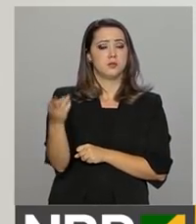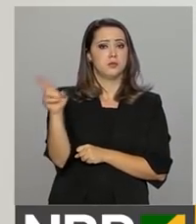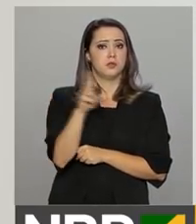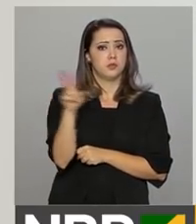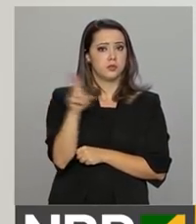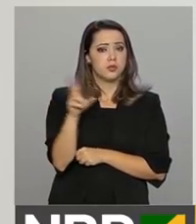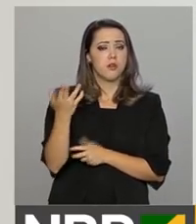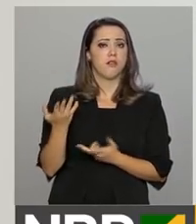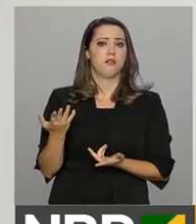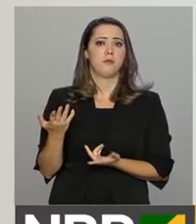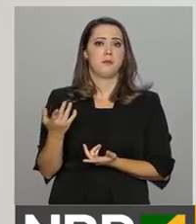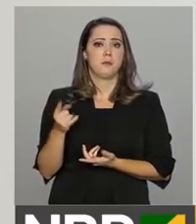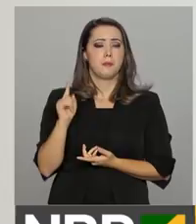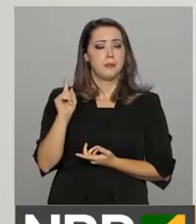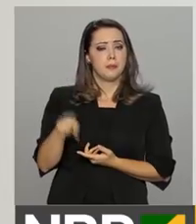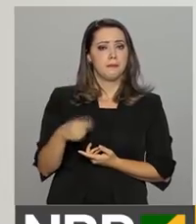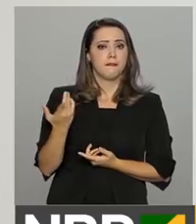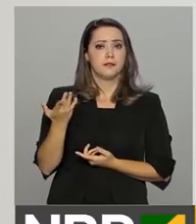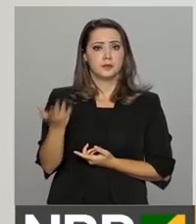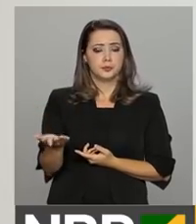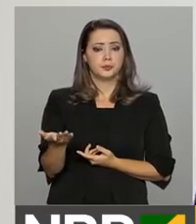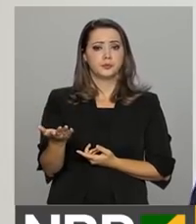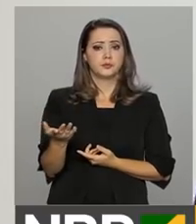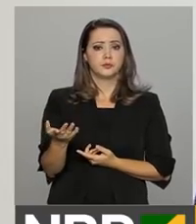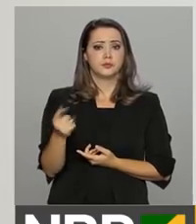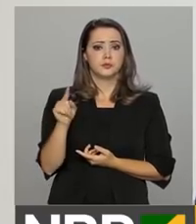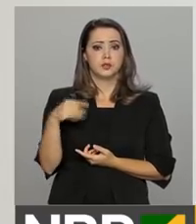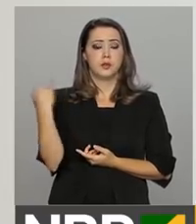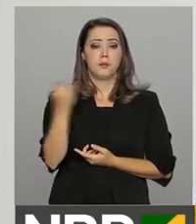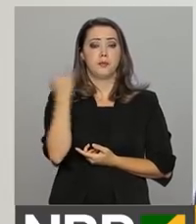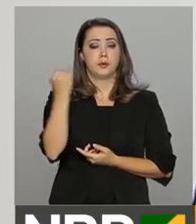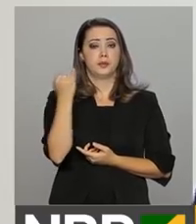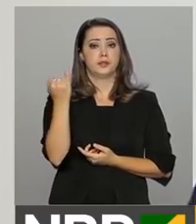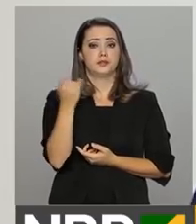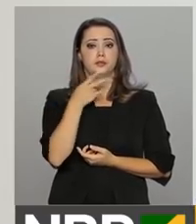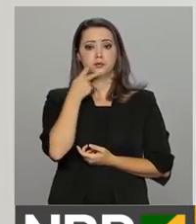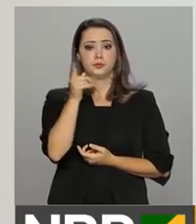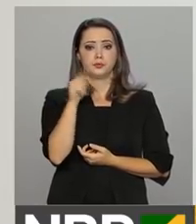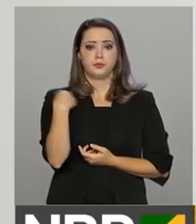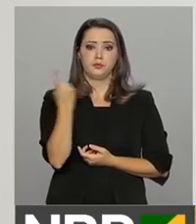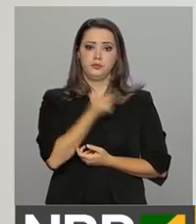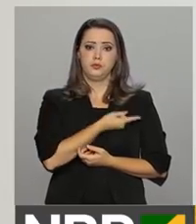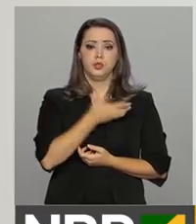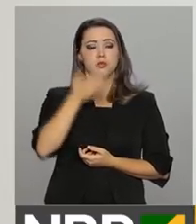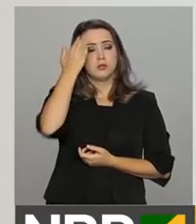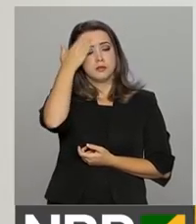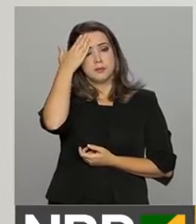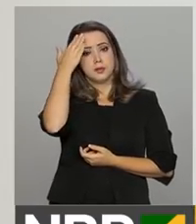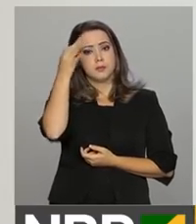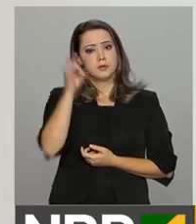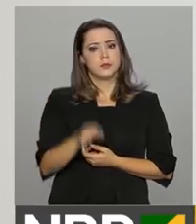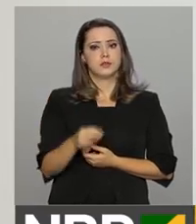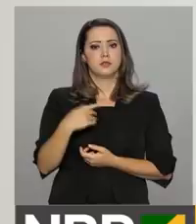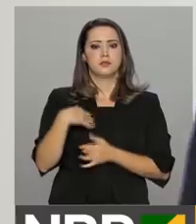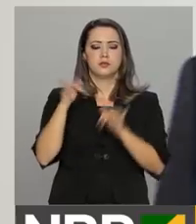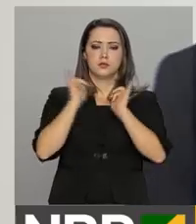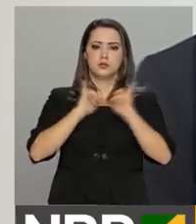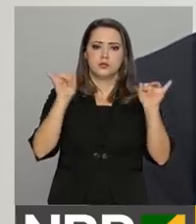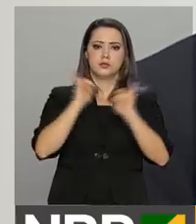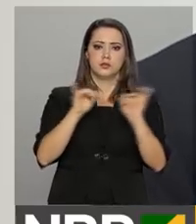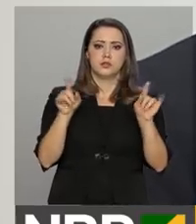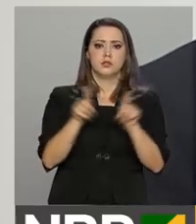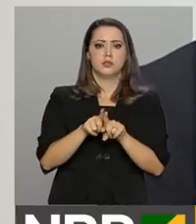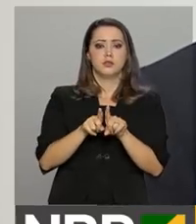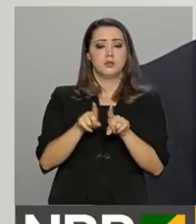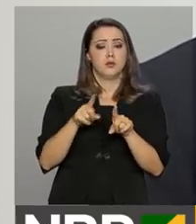este este fato é que este fato aqui é importante é nós temos consciência disso divulgarmos isso